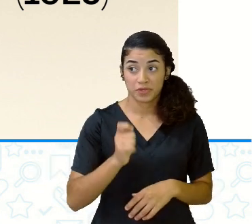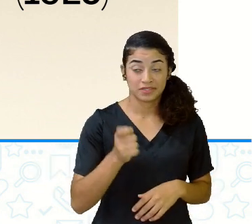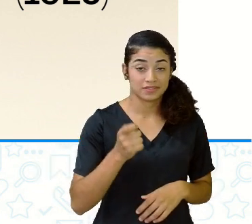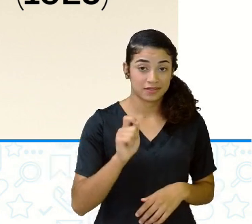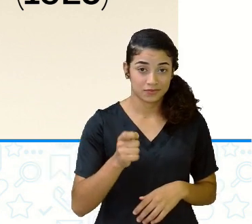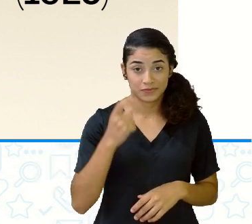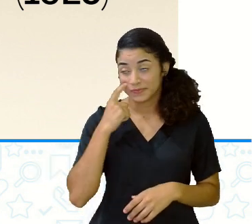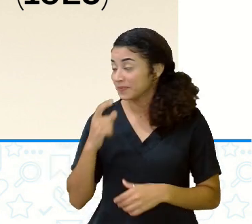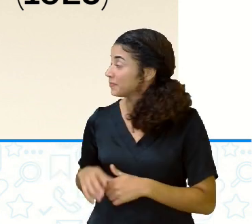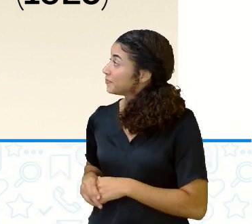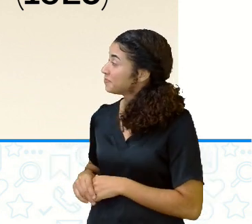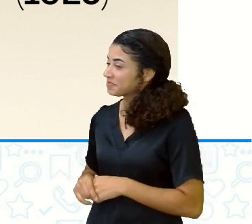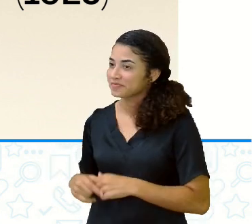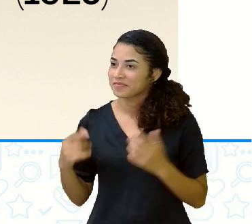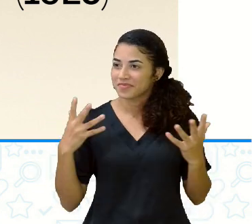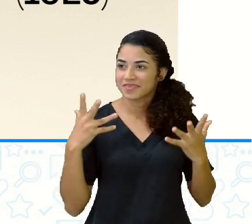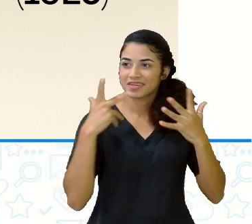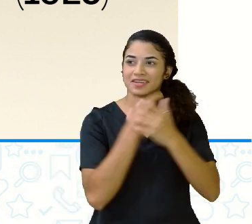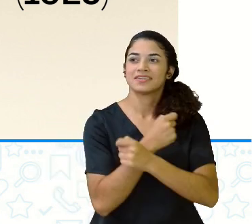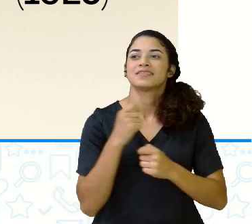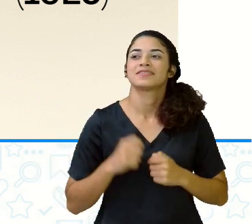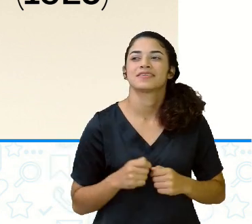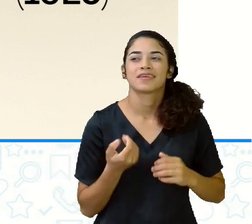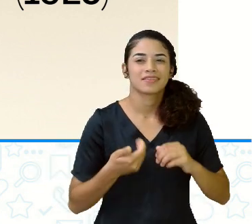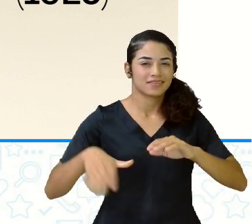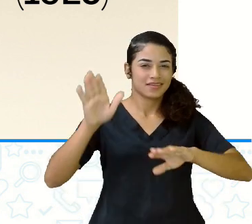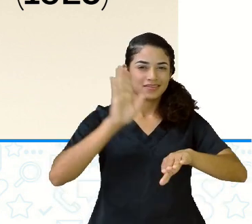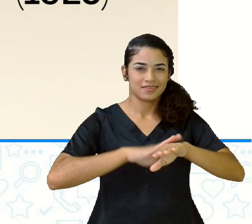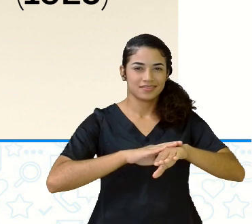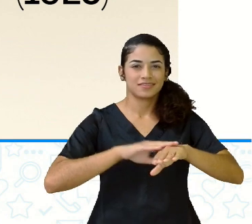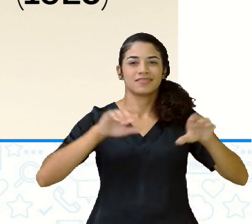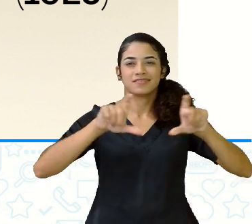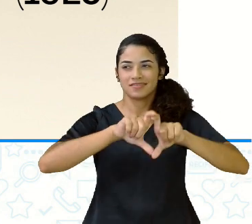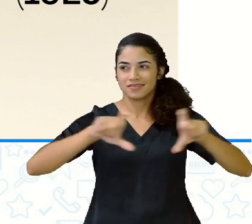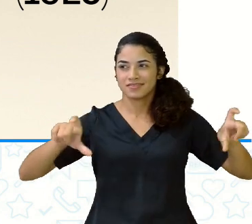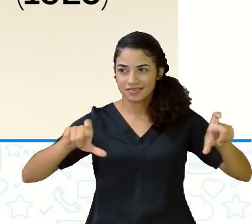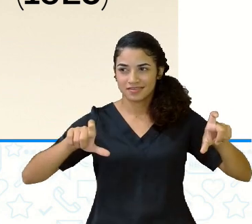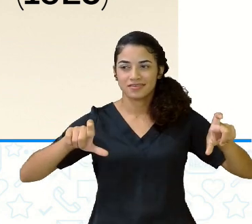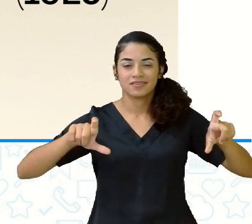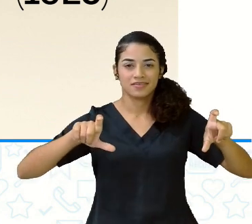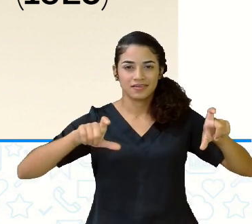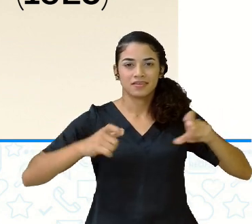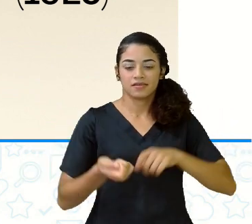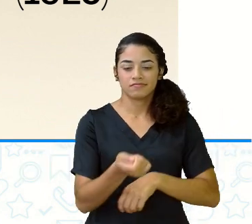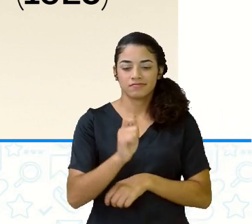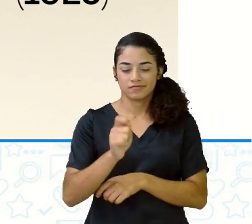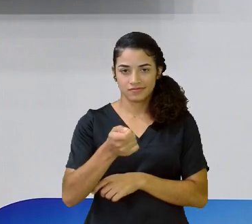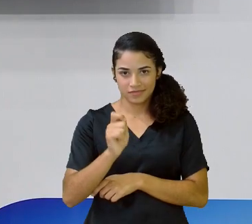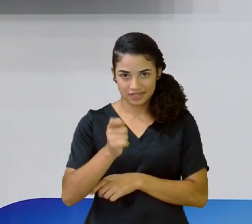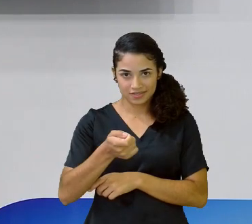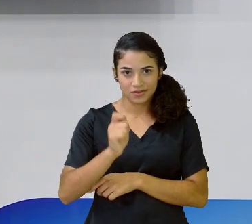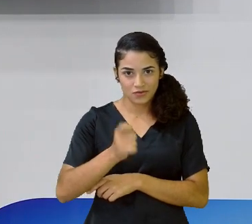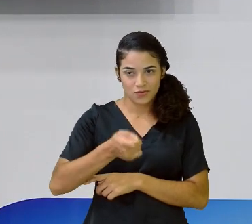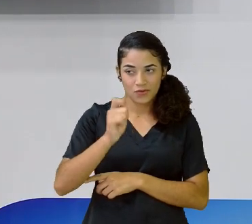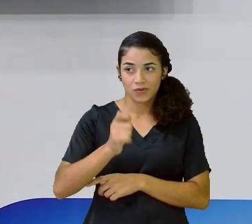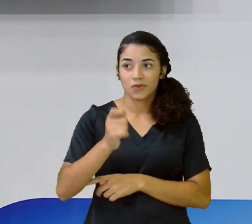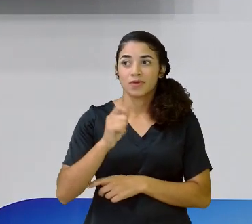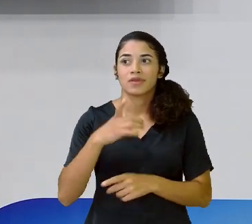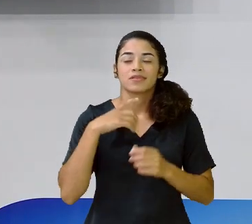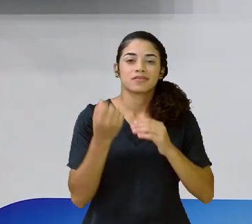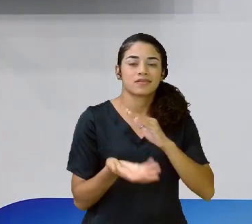que bonito. A gente está vendo aqui atrás, ó, a Vila dos Pescadores, aqui está o pescadorzinho, olha, e aqui tem